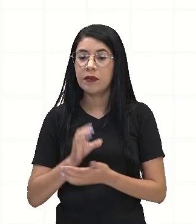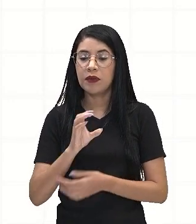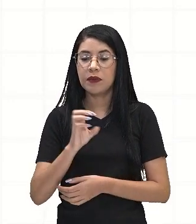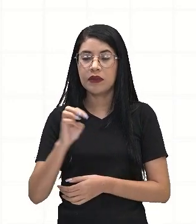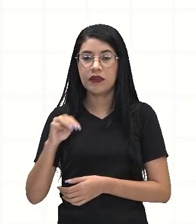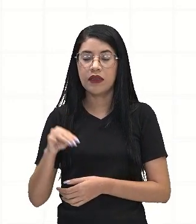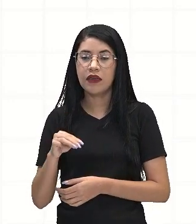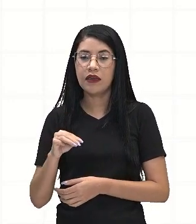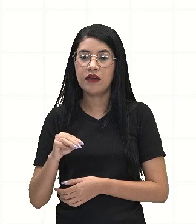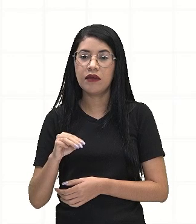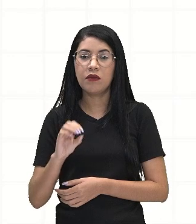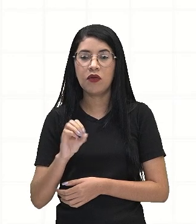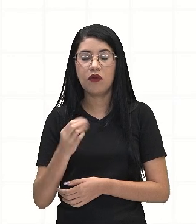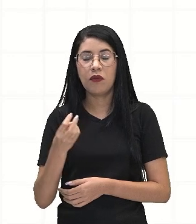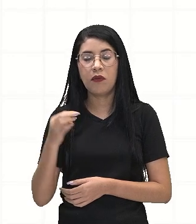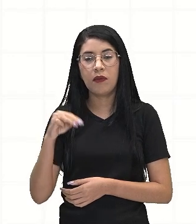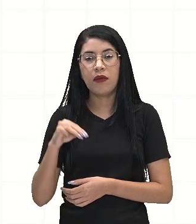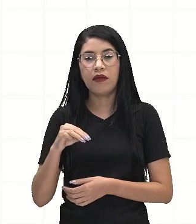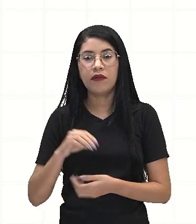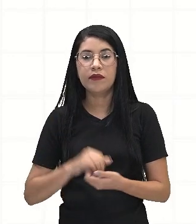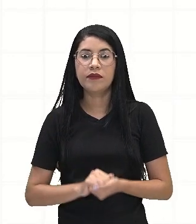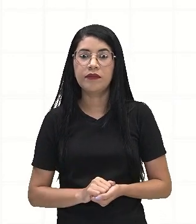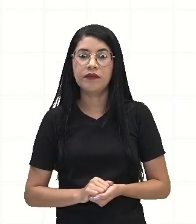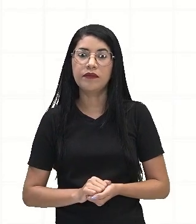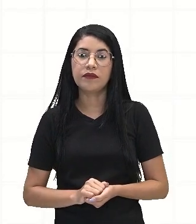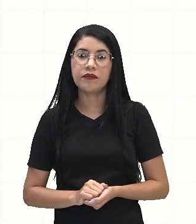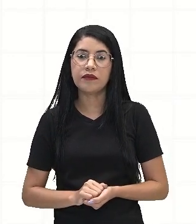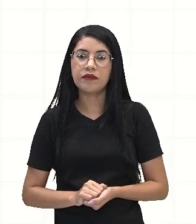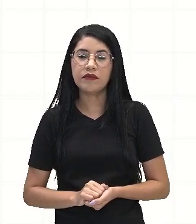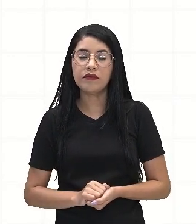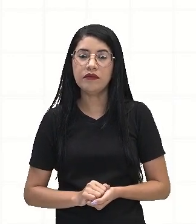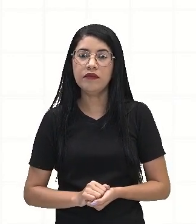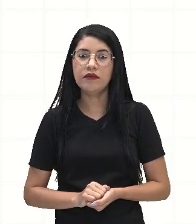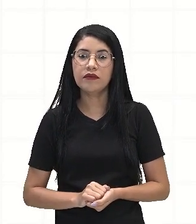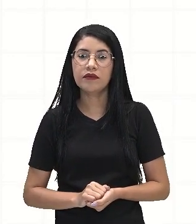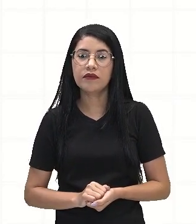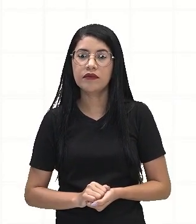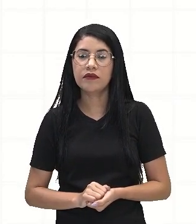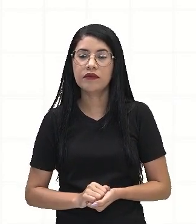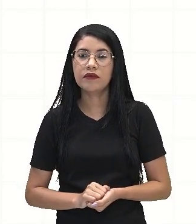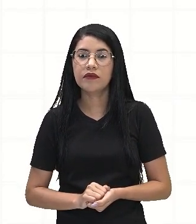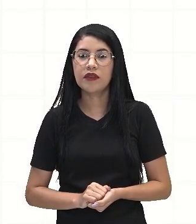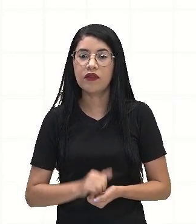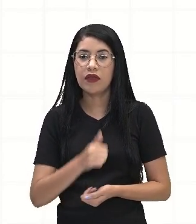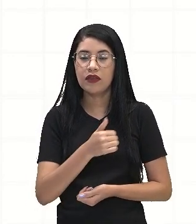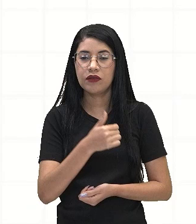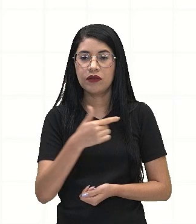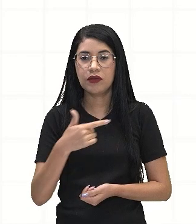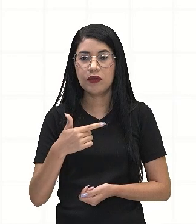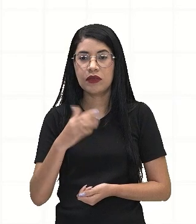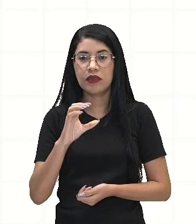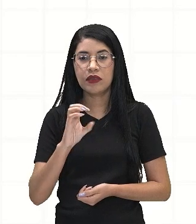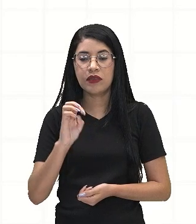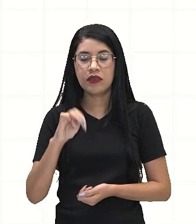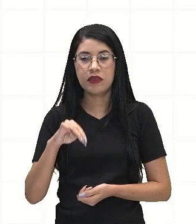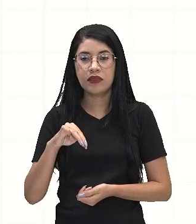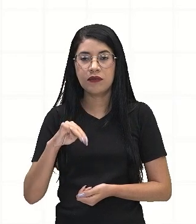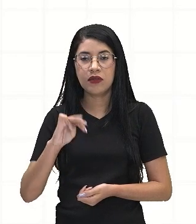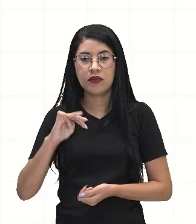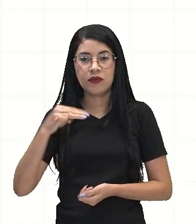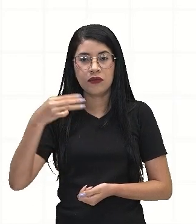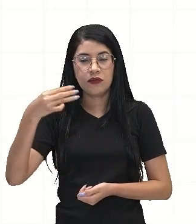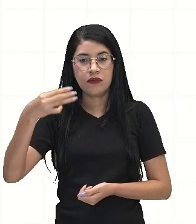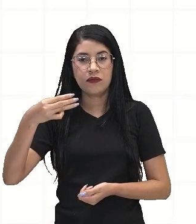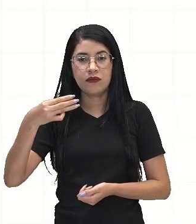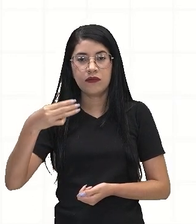E as 3 medidas estão aqui em centímetros. Então, centímetros elevado a 3. Uma